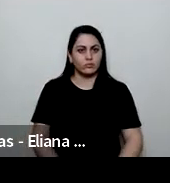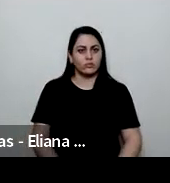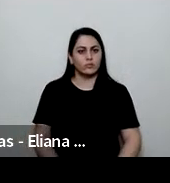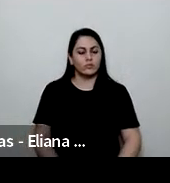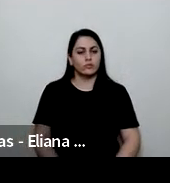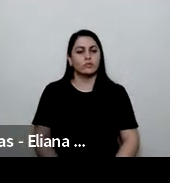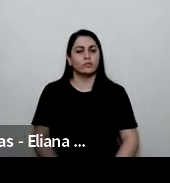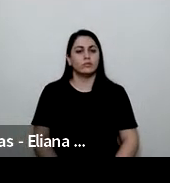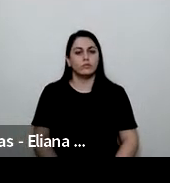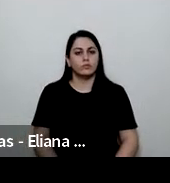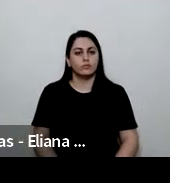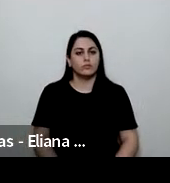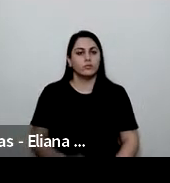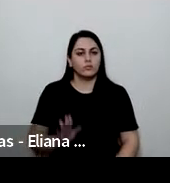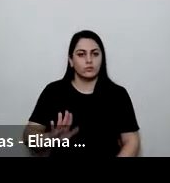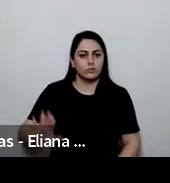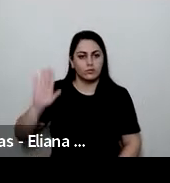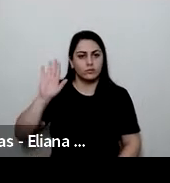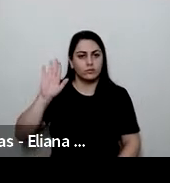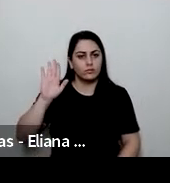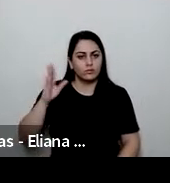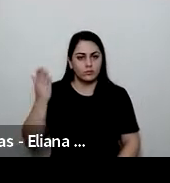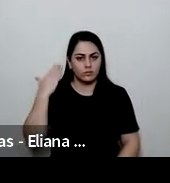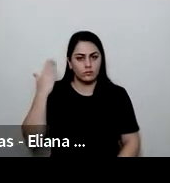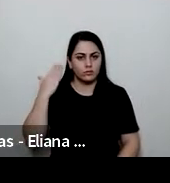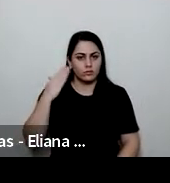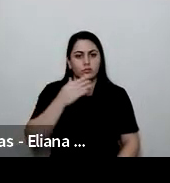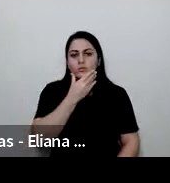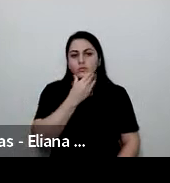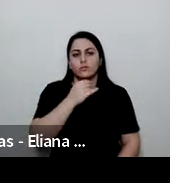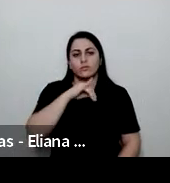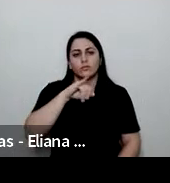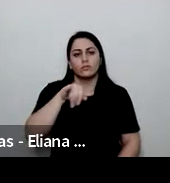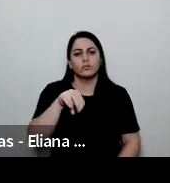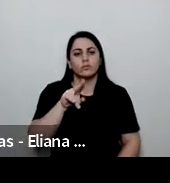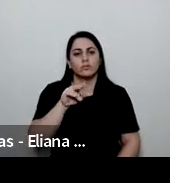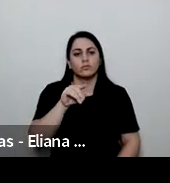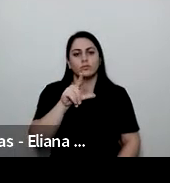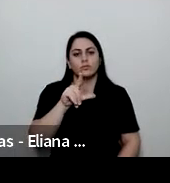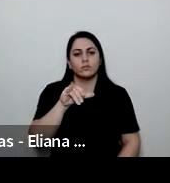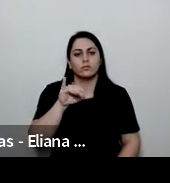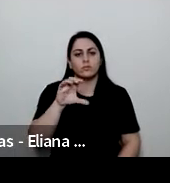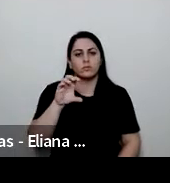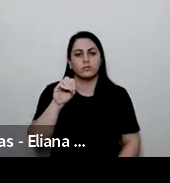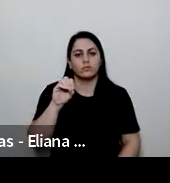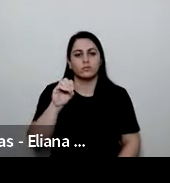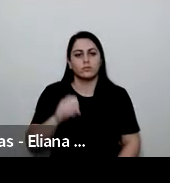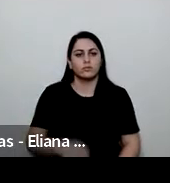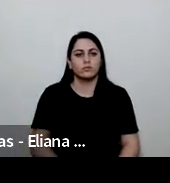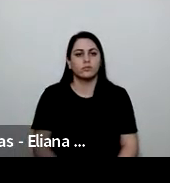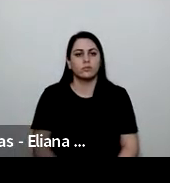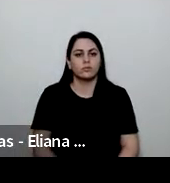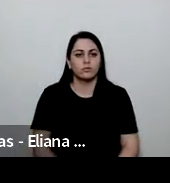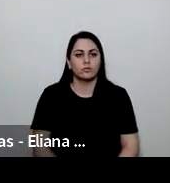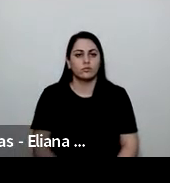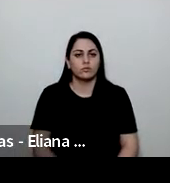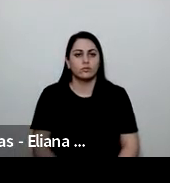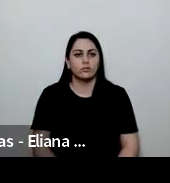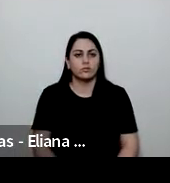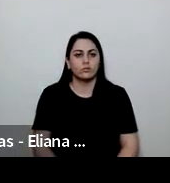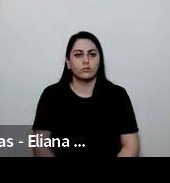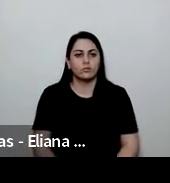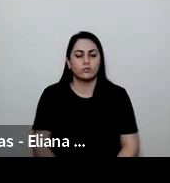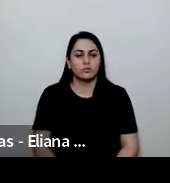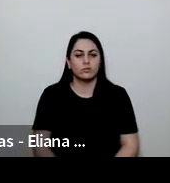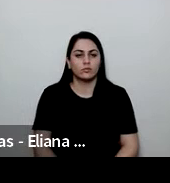o candidato municipal na ocasião é Júlio Pinheiro E aí